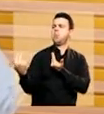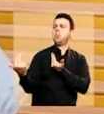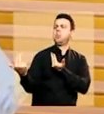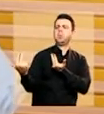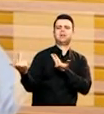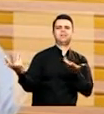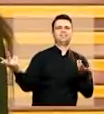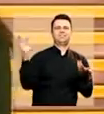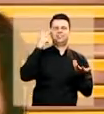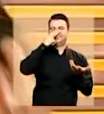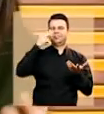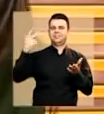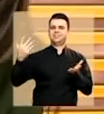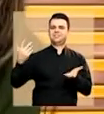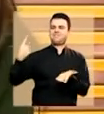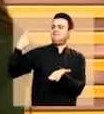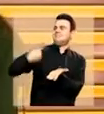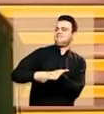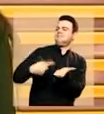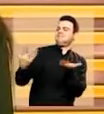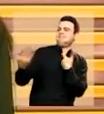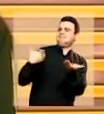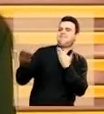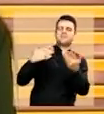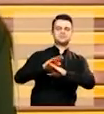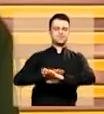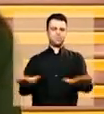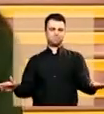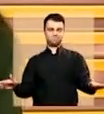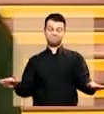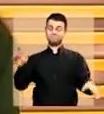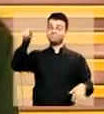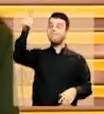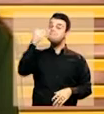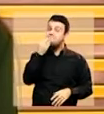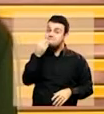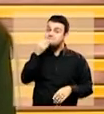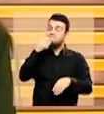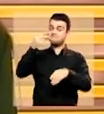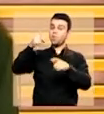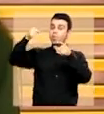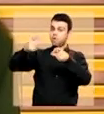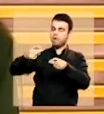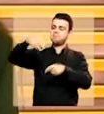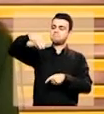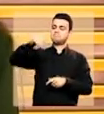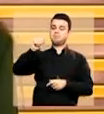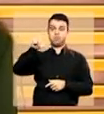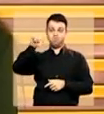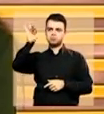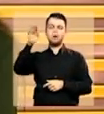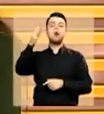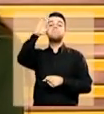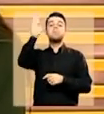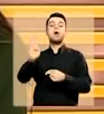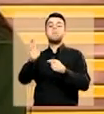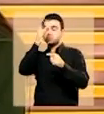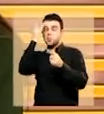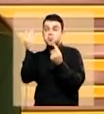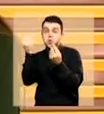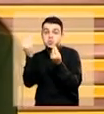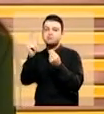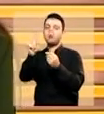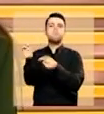agrega, né? Nós estamos sempre querendo estar juntos e tal. Então, Malta parece como uma opção em que você tem menos brasileiros, você vai ter uma sala muito